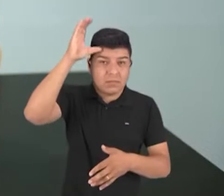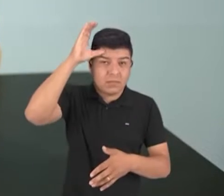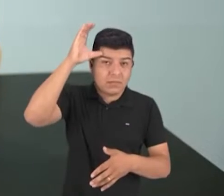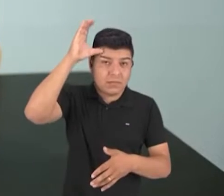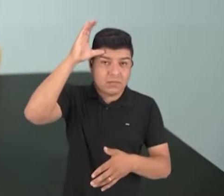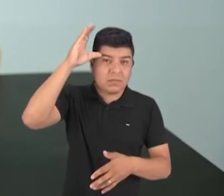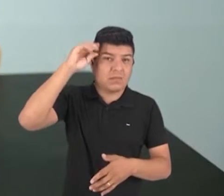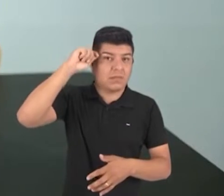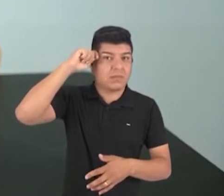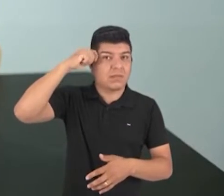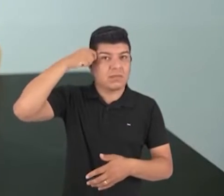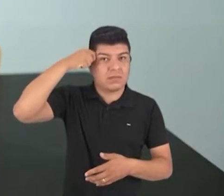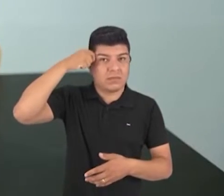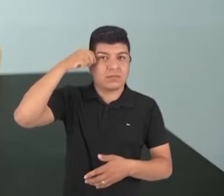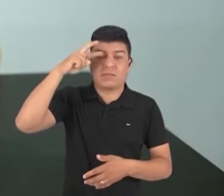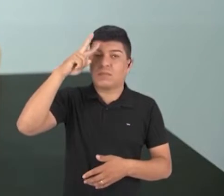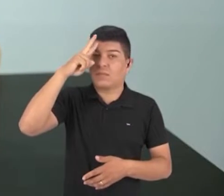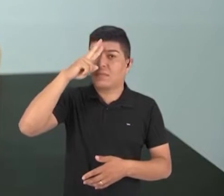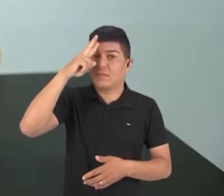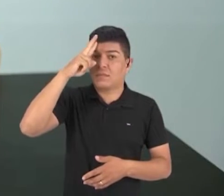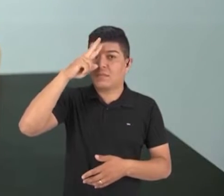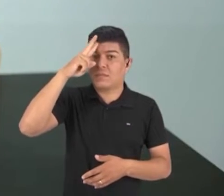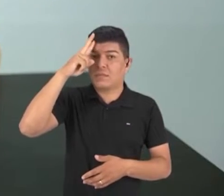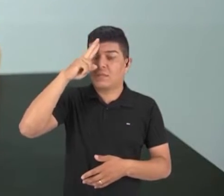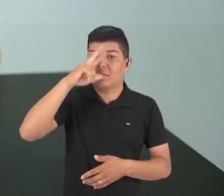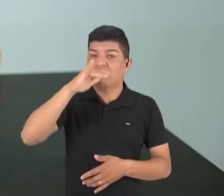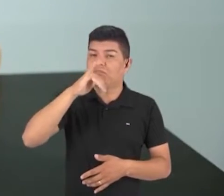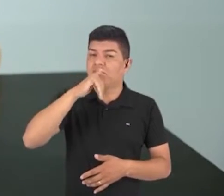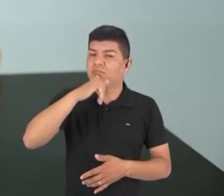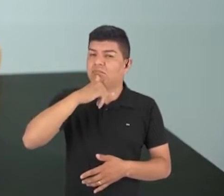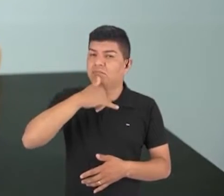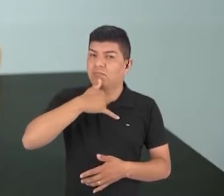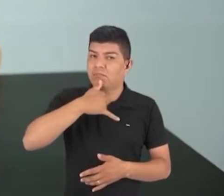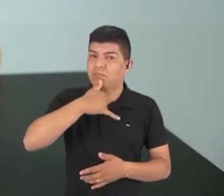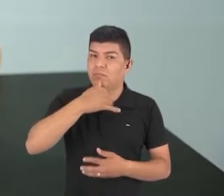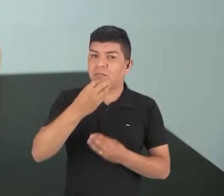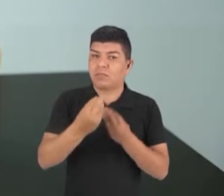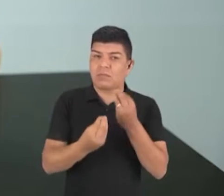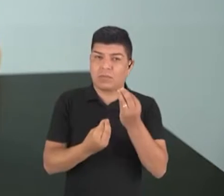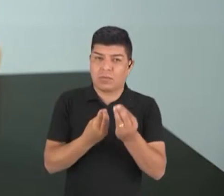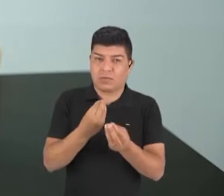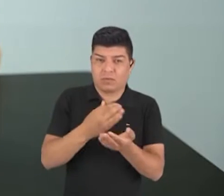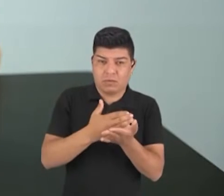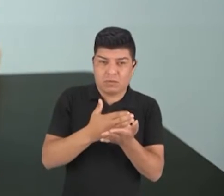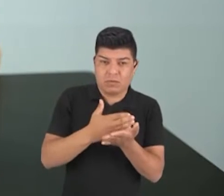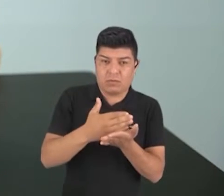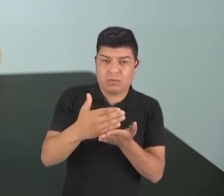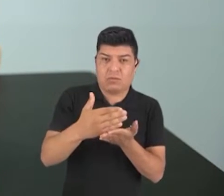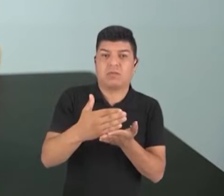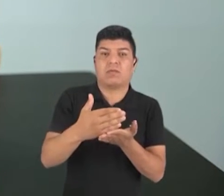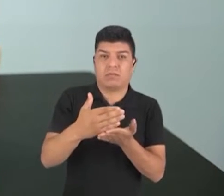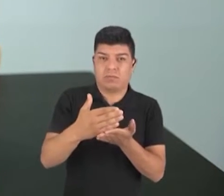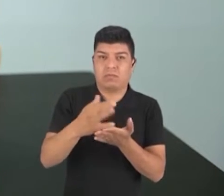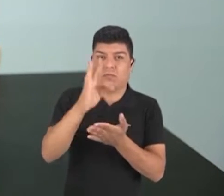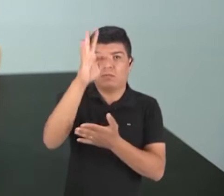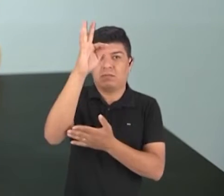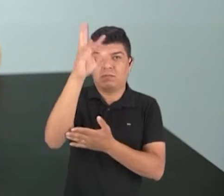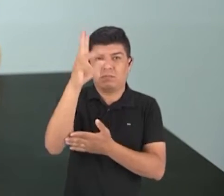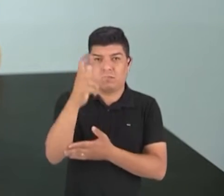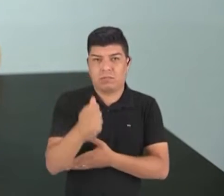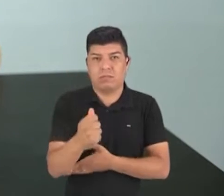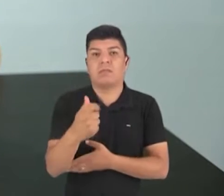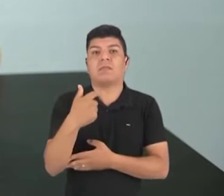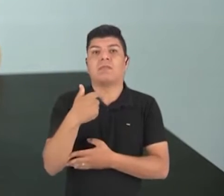consciência negra que foi uma história muito triste como começou vindo da África